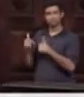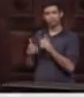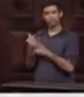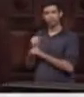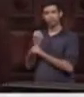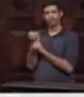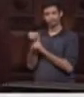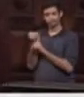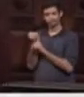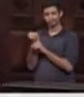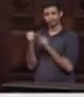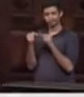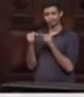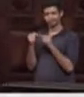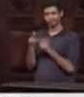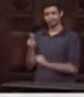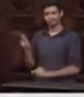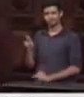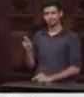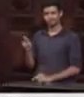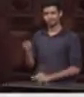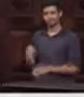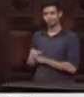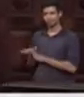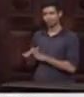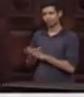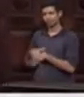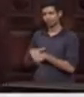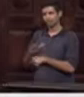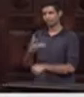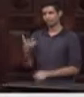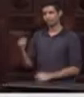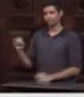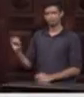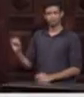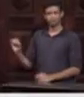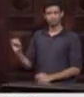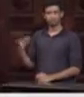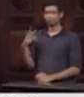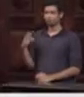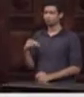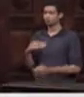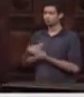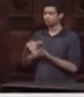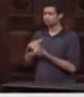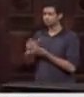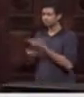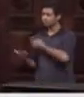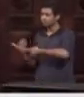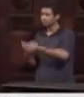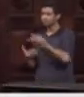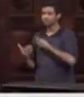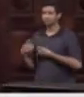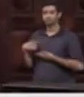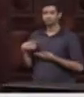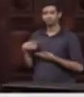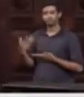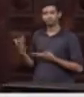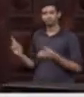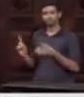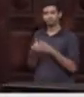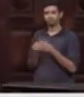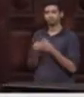social denominado Conselheiro Paulino Mais 200. Todas as secretarias envolvidas, com a participação